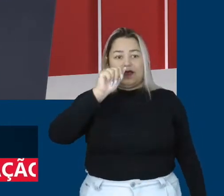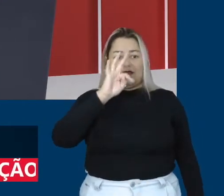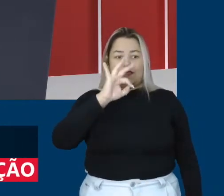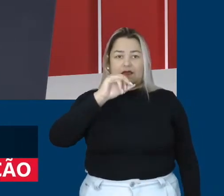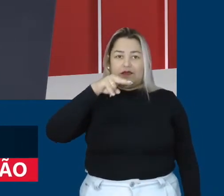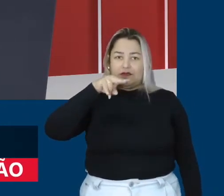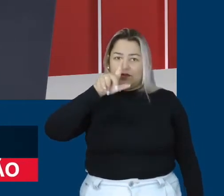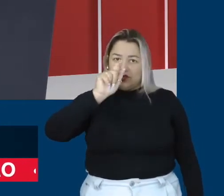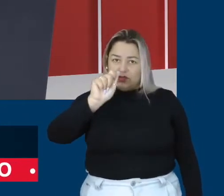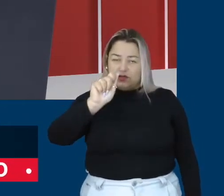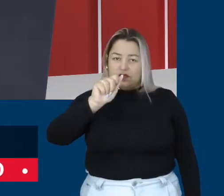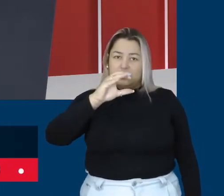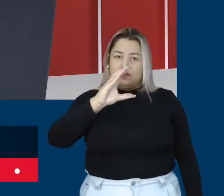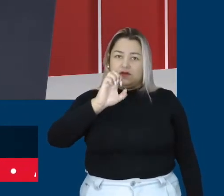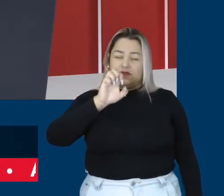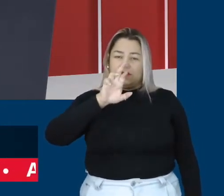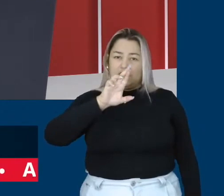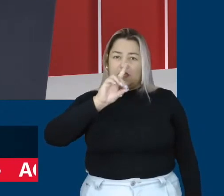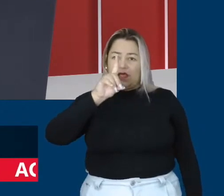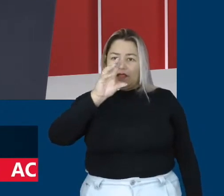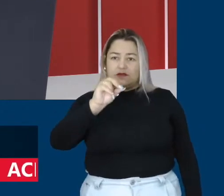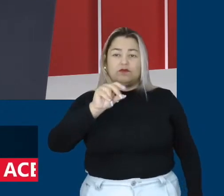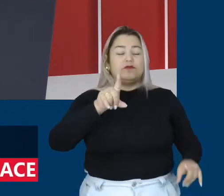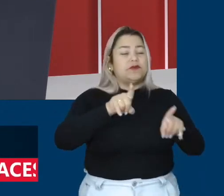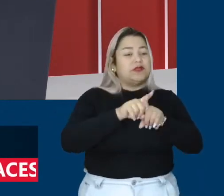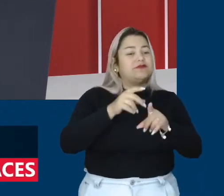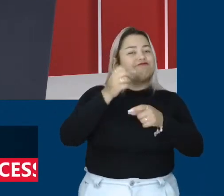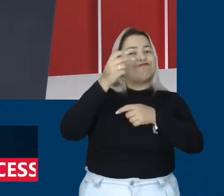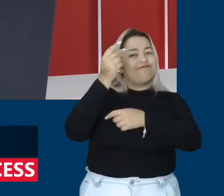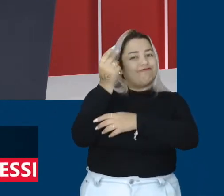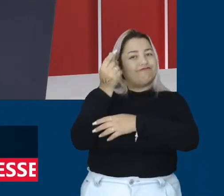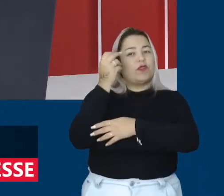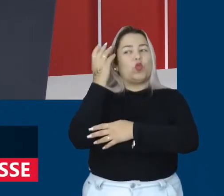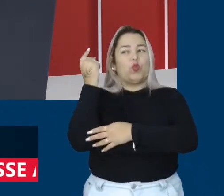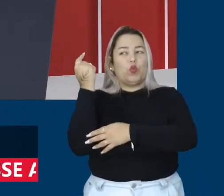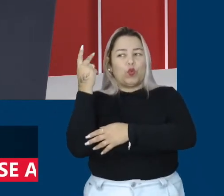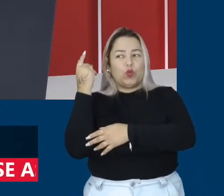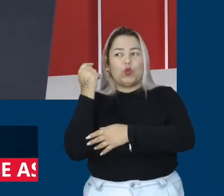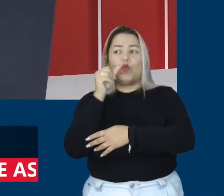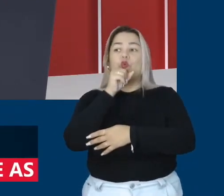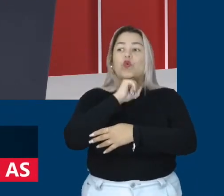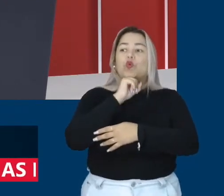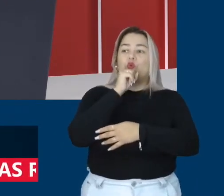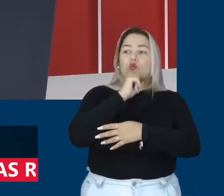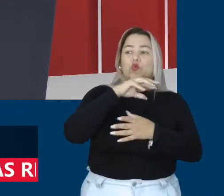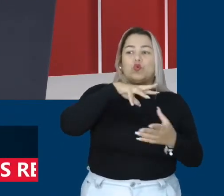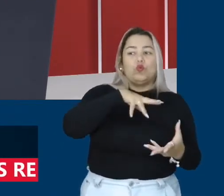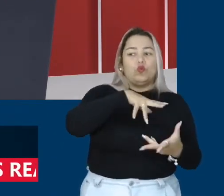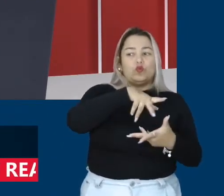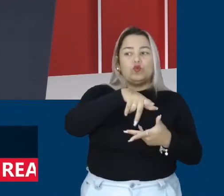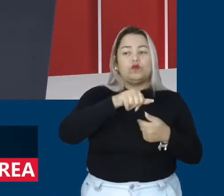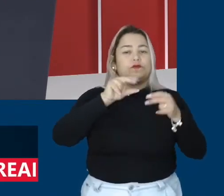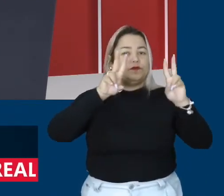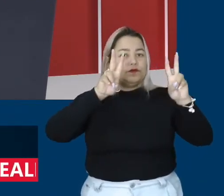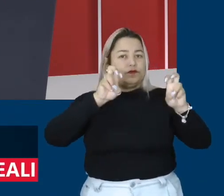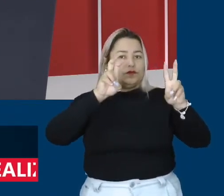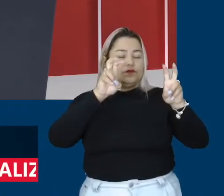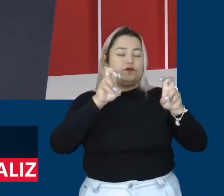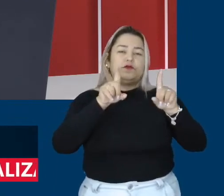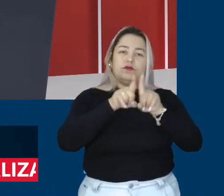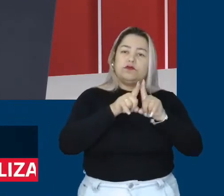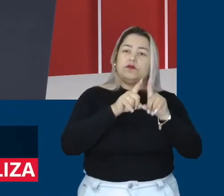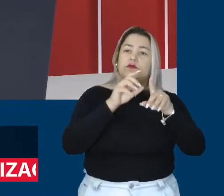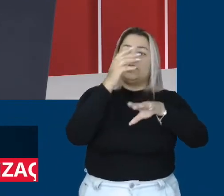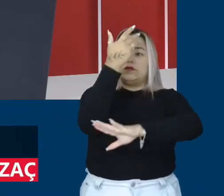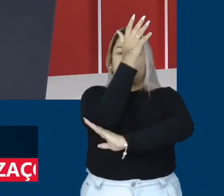Cerrado, que é a savana mais antiga, né, do mundo. Quais são os impactos para o país em termos sociais, socioeconômicos e